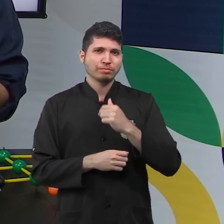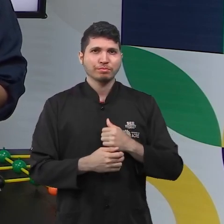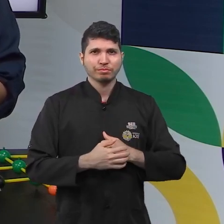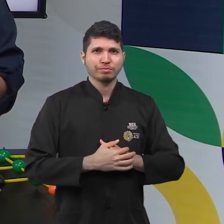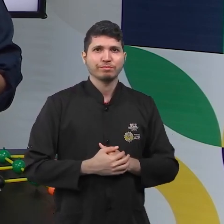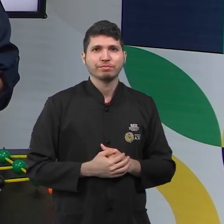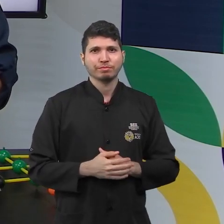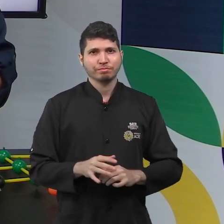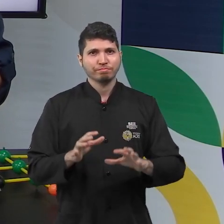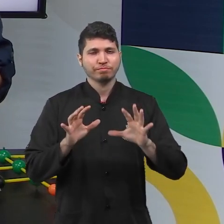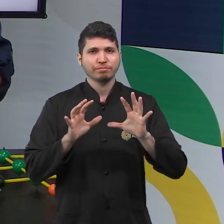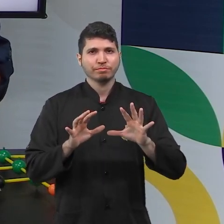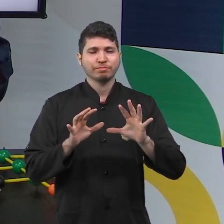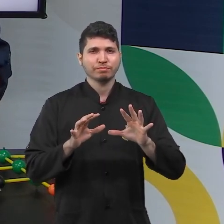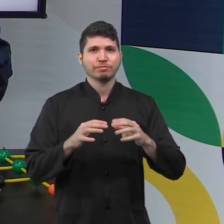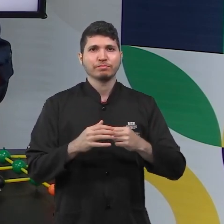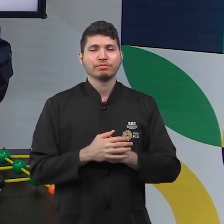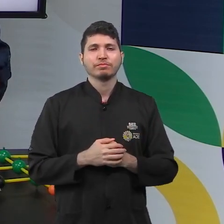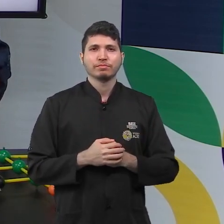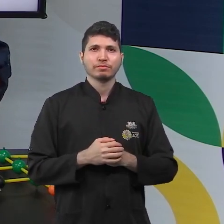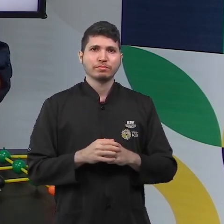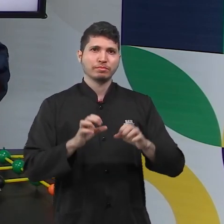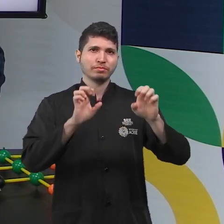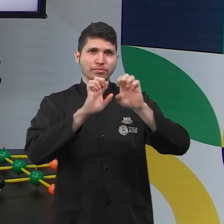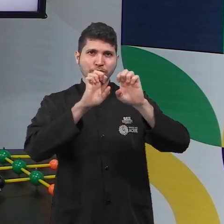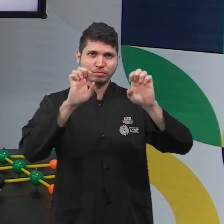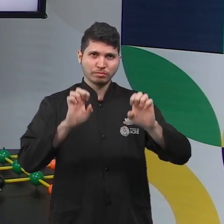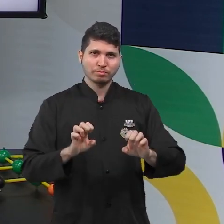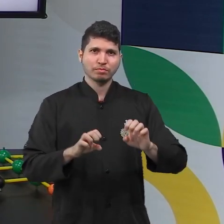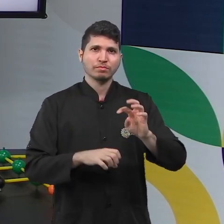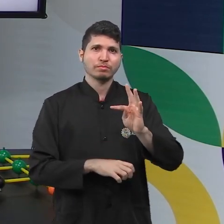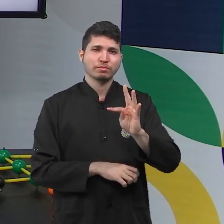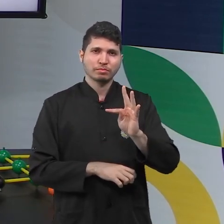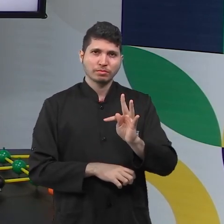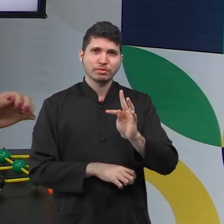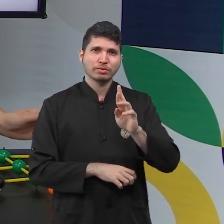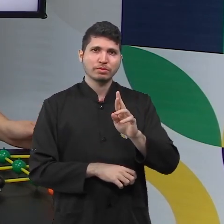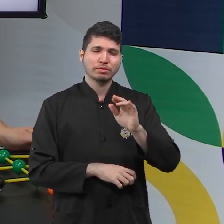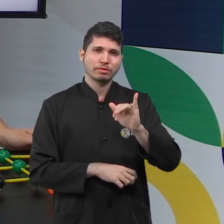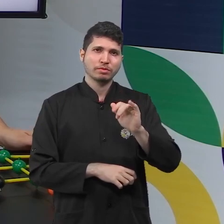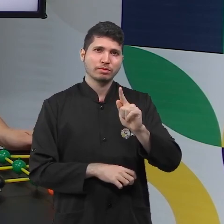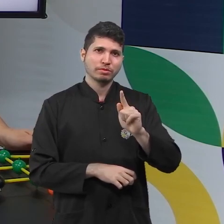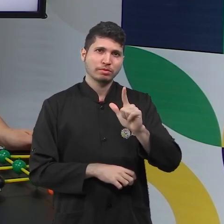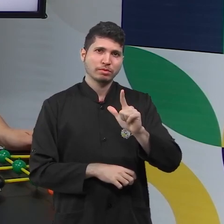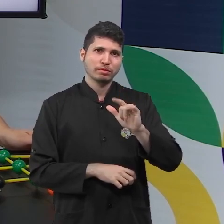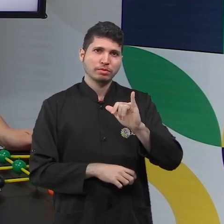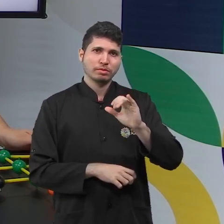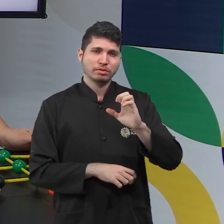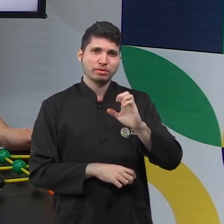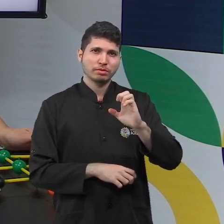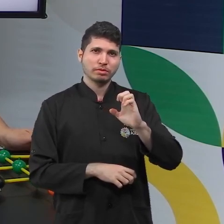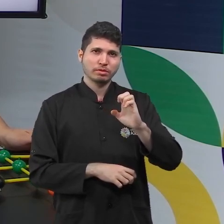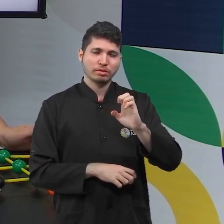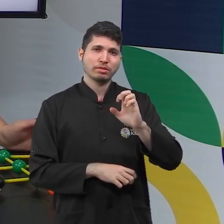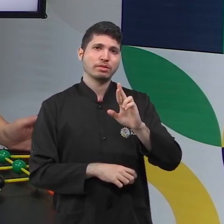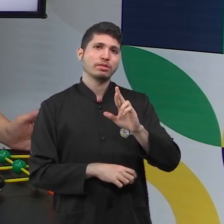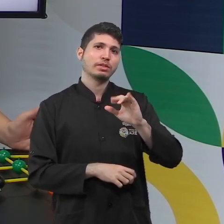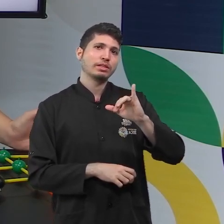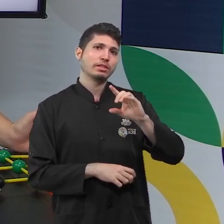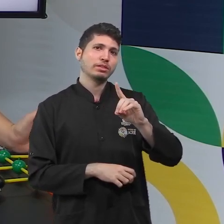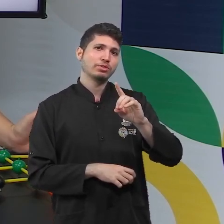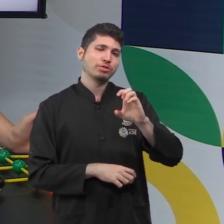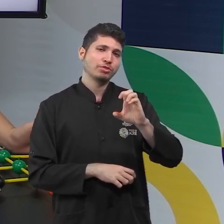é feita a formação dos triglicerídeos. Vamos continuar aqui a nossa aula e agora nós vamos falar